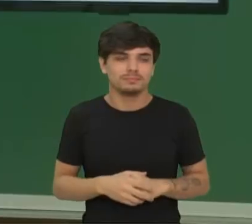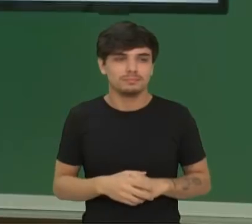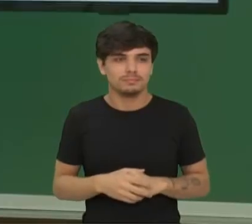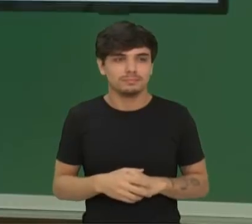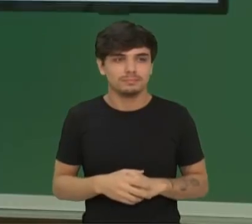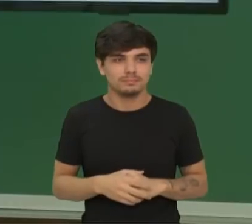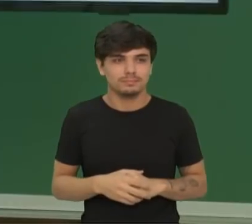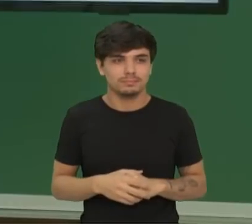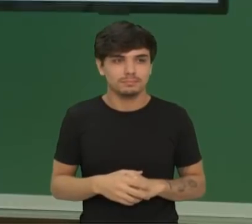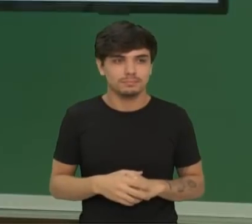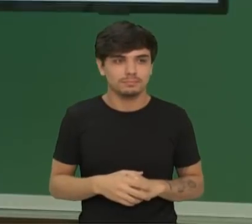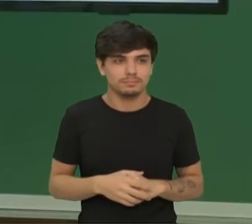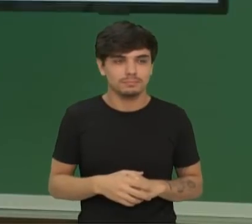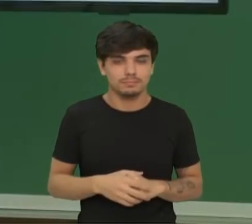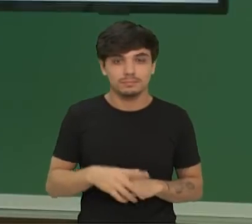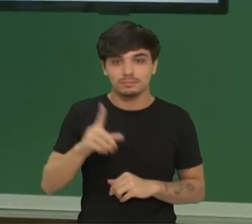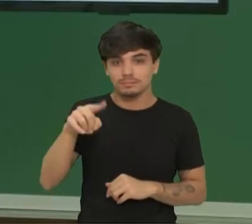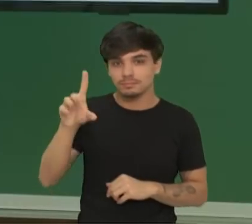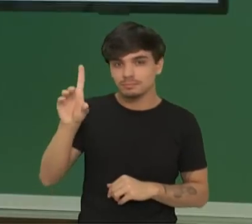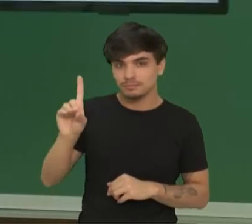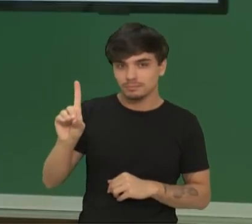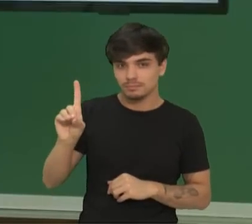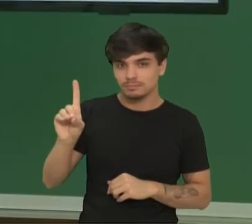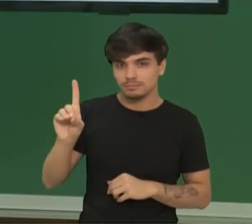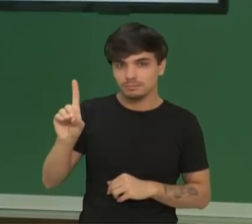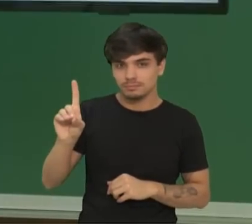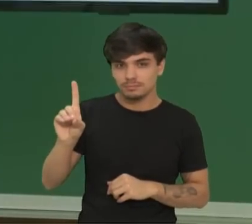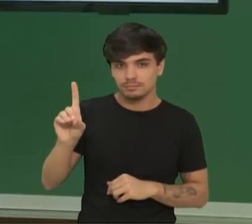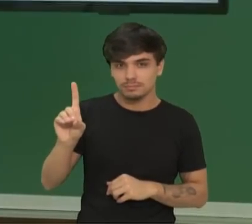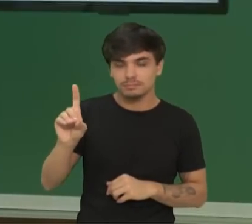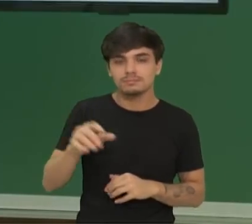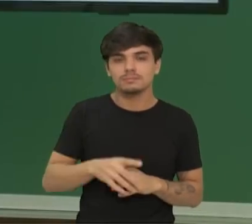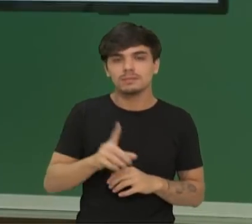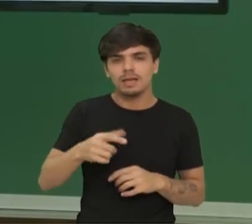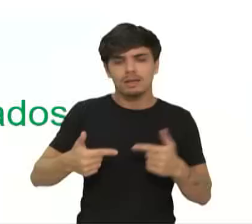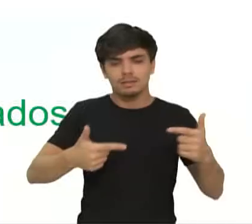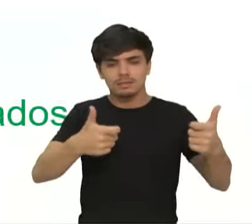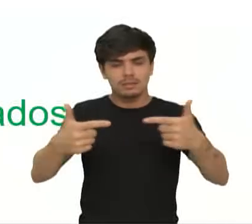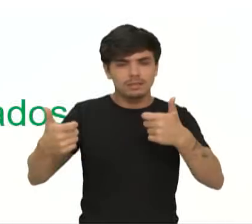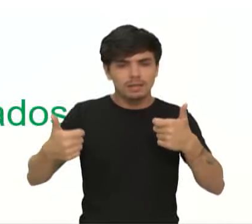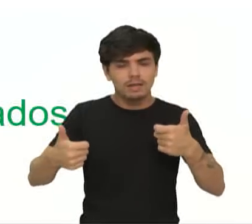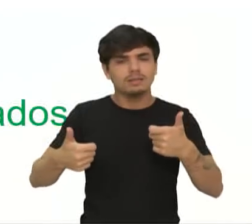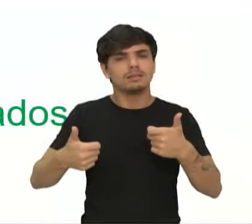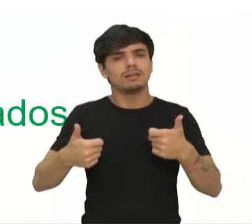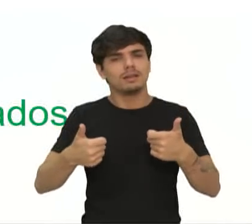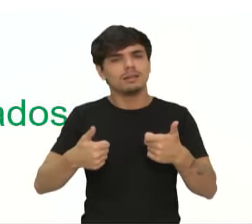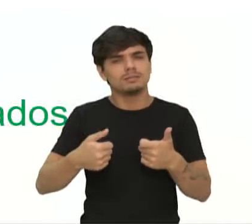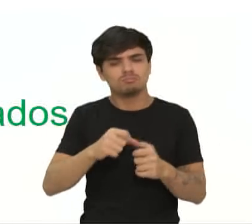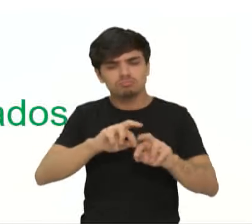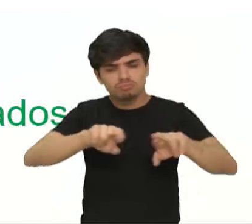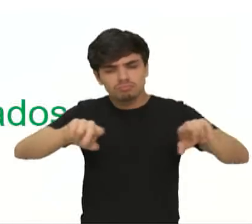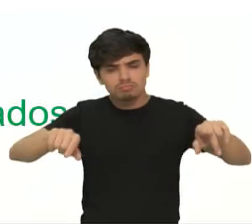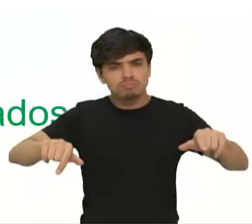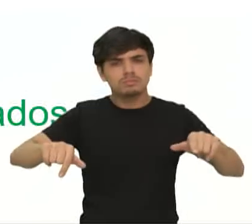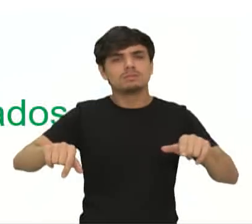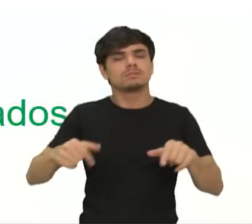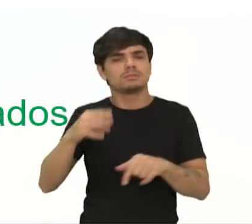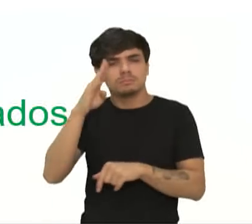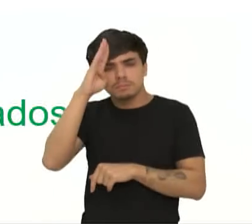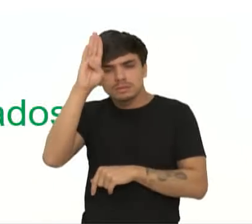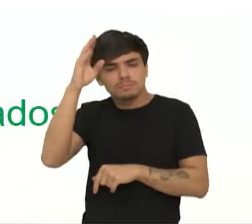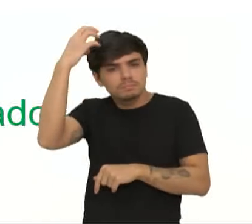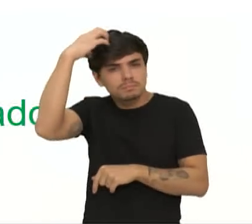Olhe lá, a número D, uma série de guerras que diversos principados europeus travaram